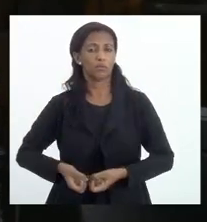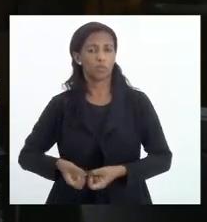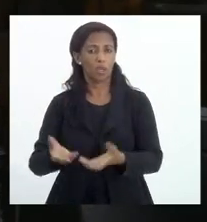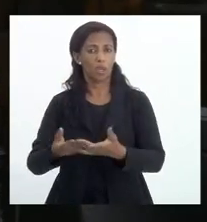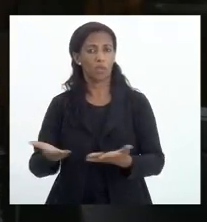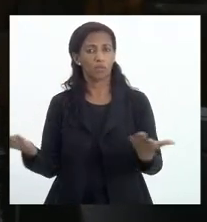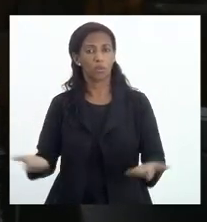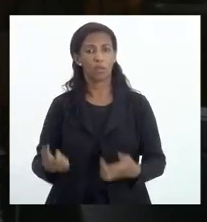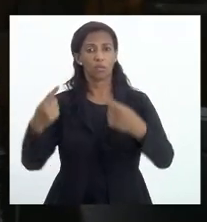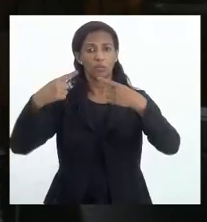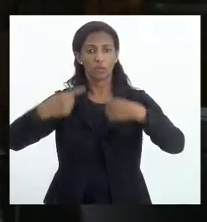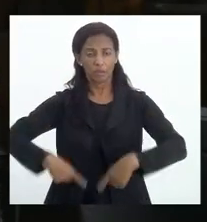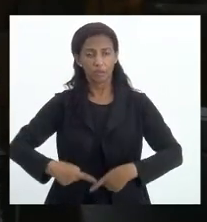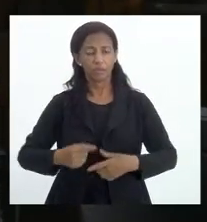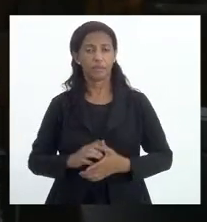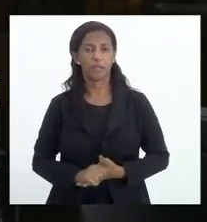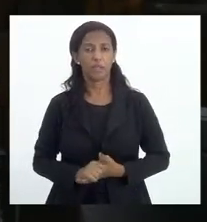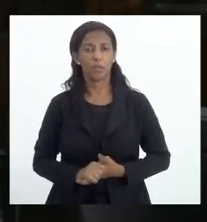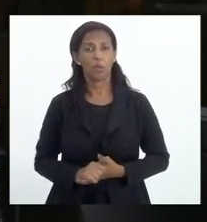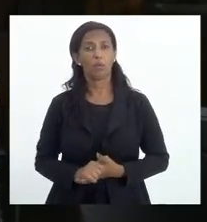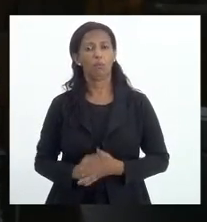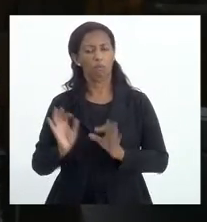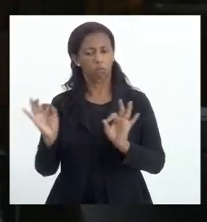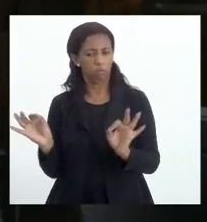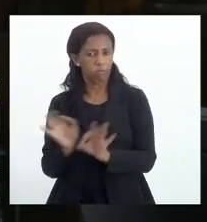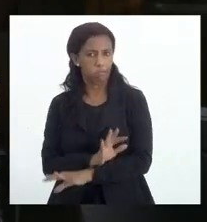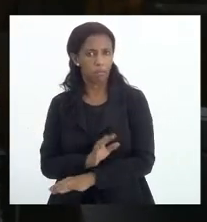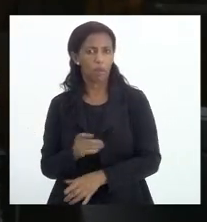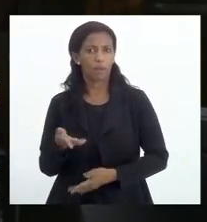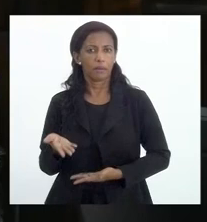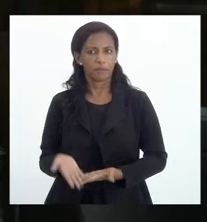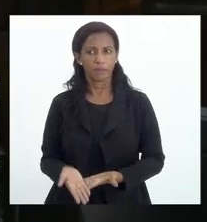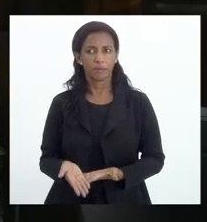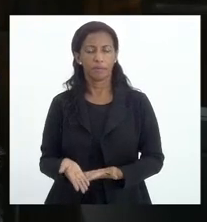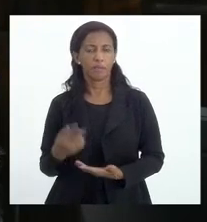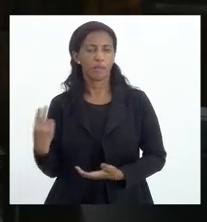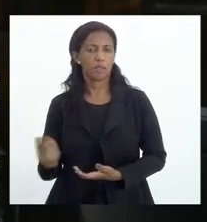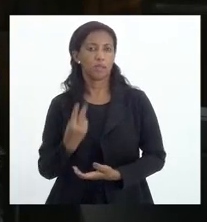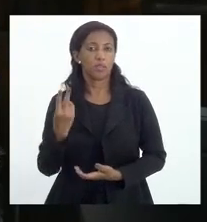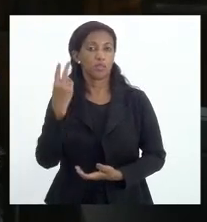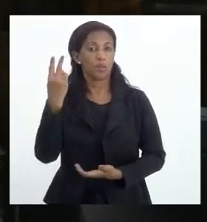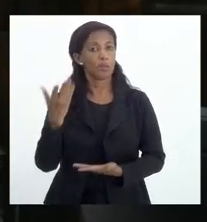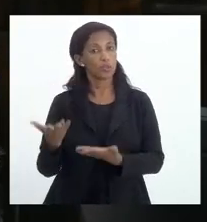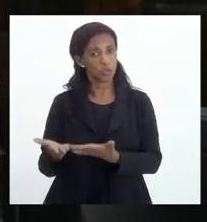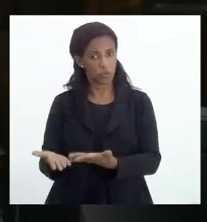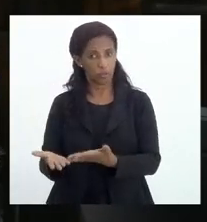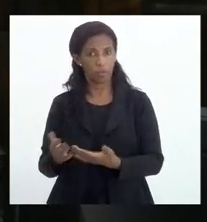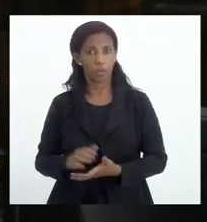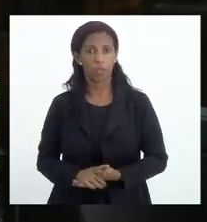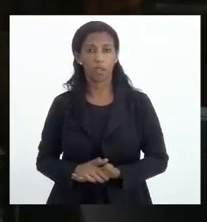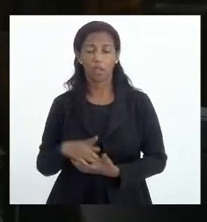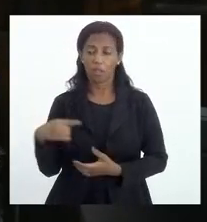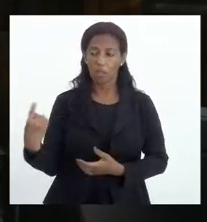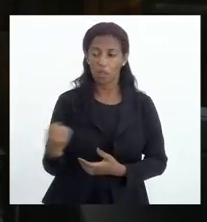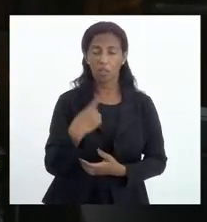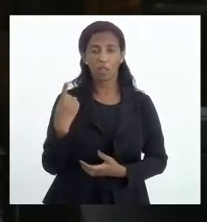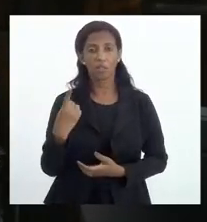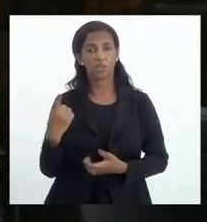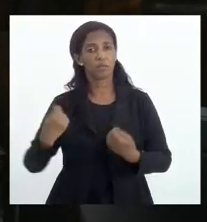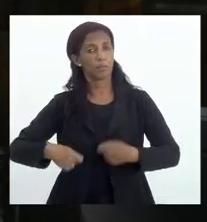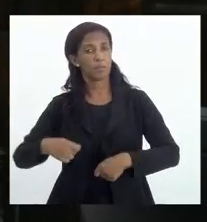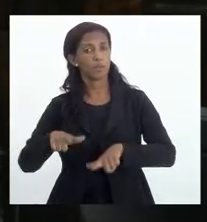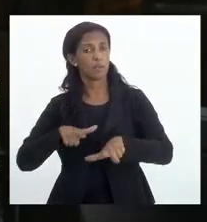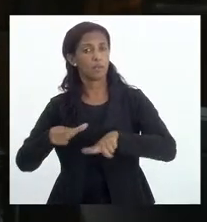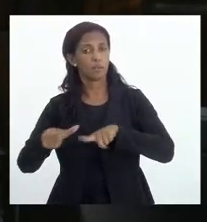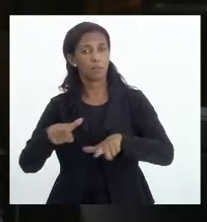ter o desafio formal desses valores que estão aí e que a gente vai ter que